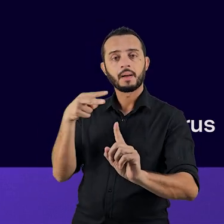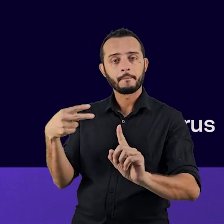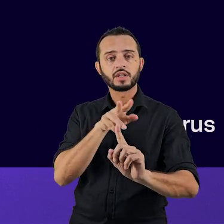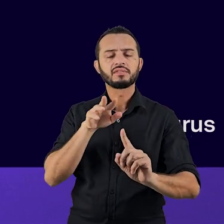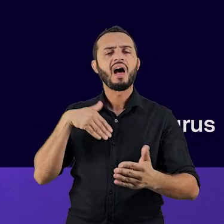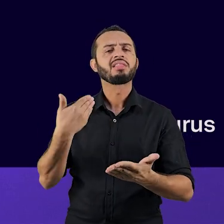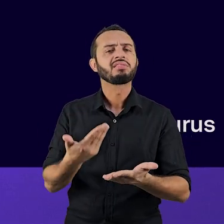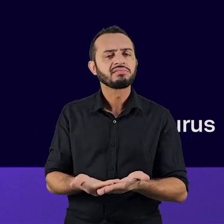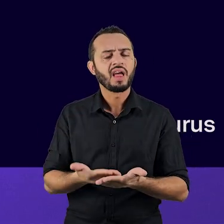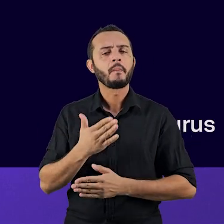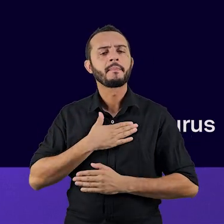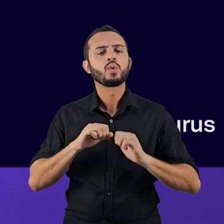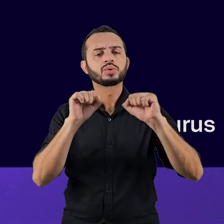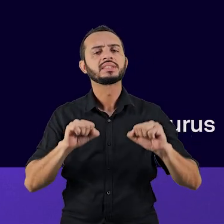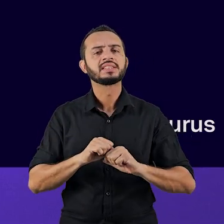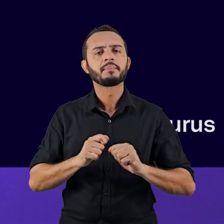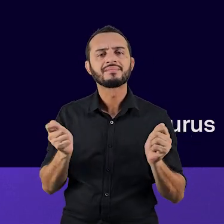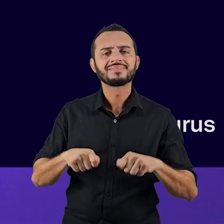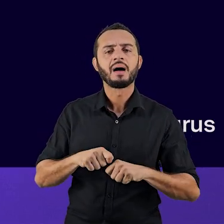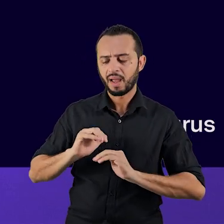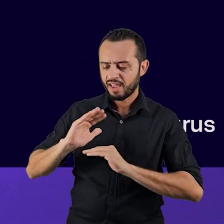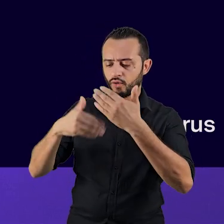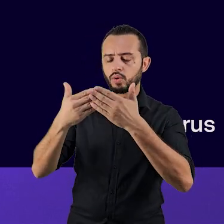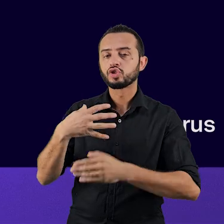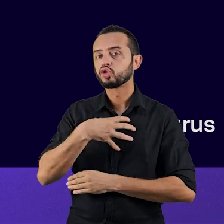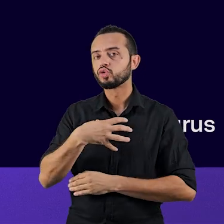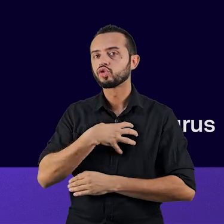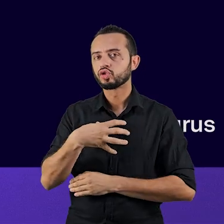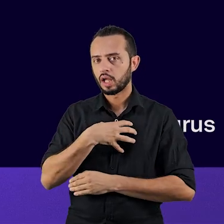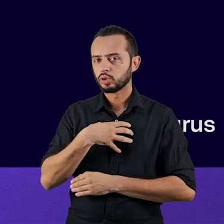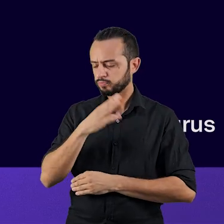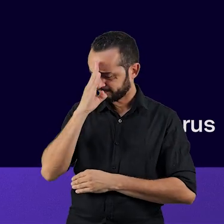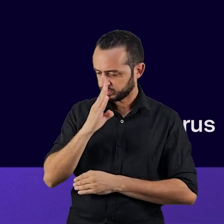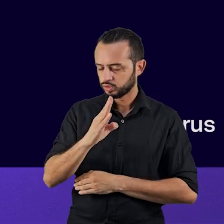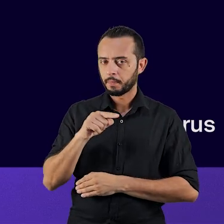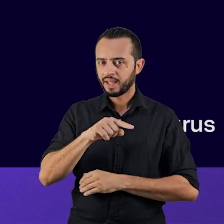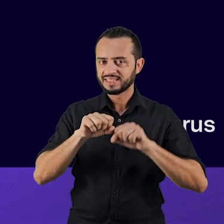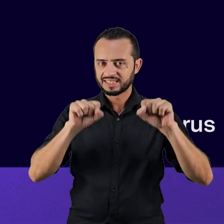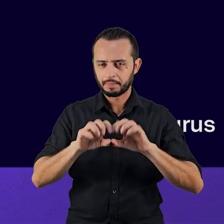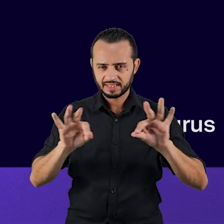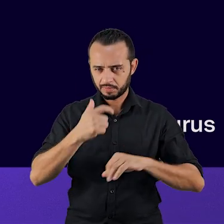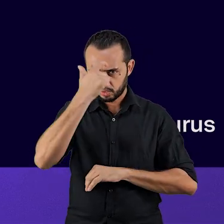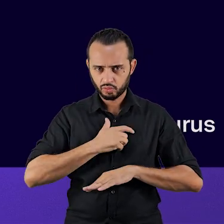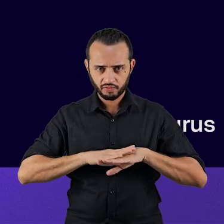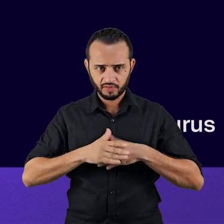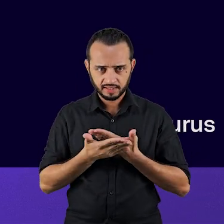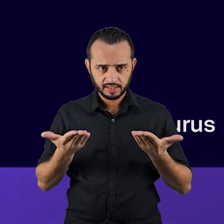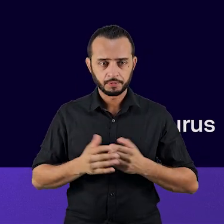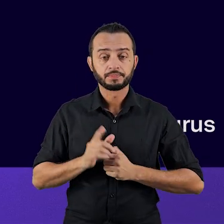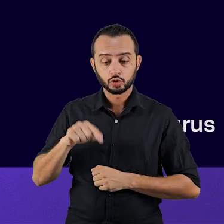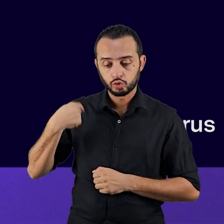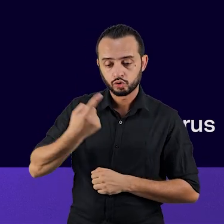de até onde o meu sistema pode evoluir, de uma maneira unívoca para esse sistema simples que eu estou tratando.